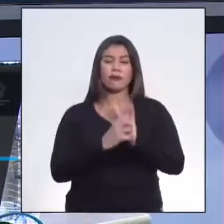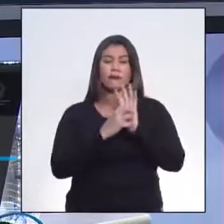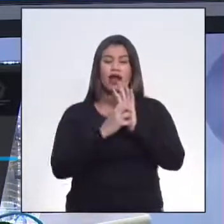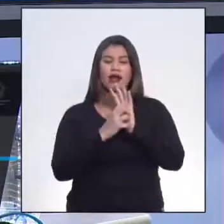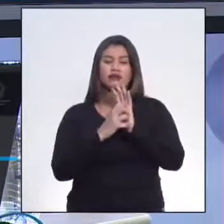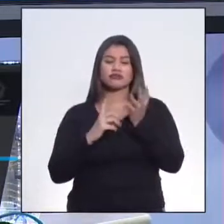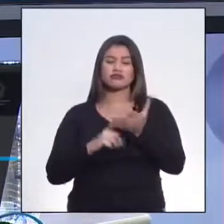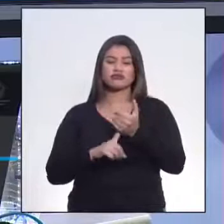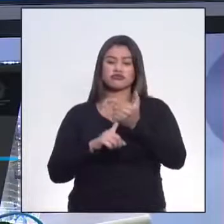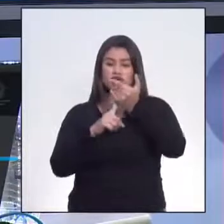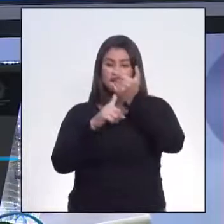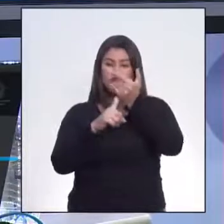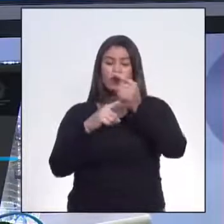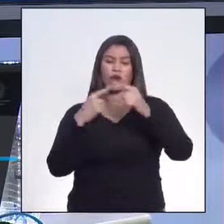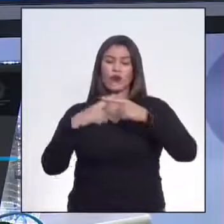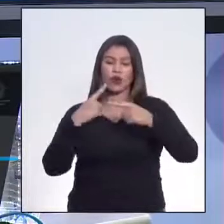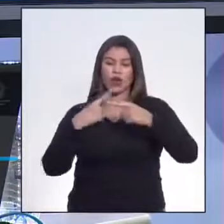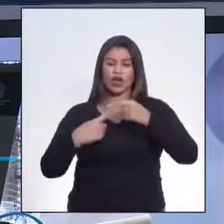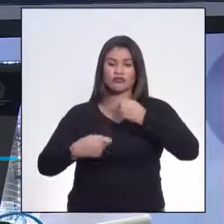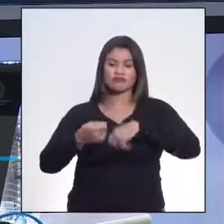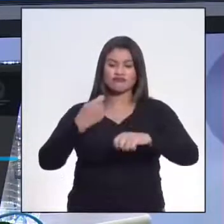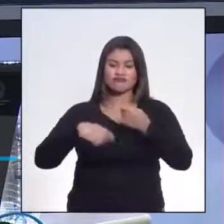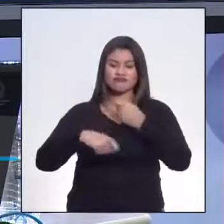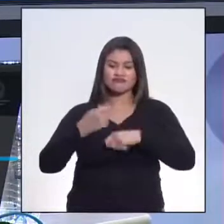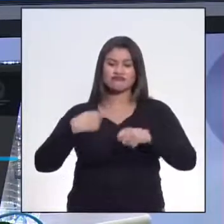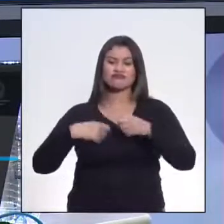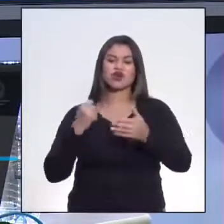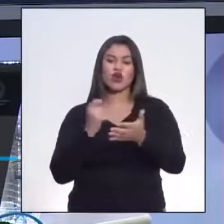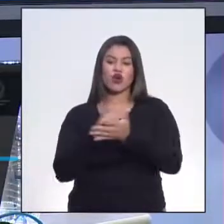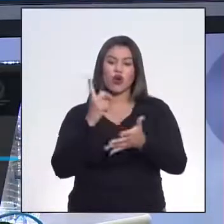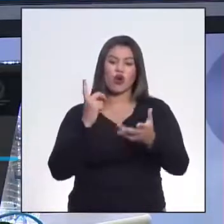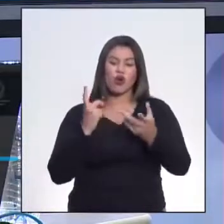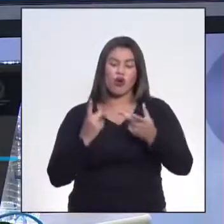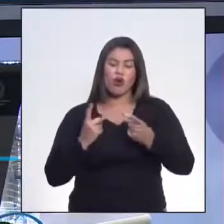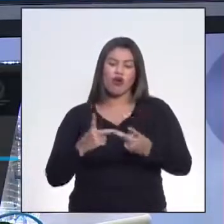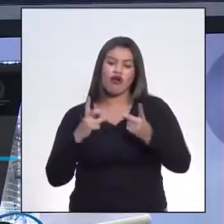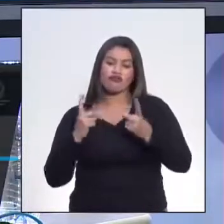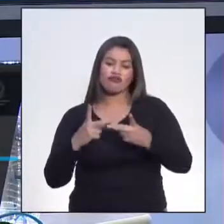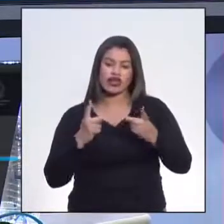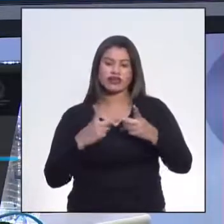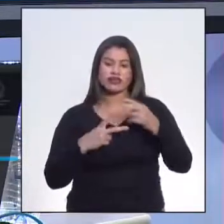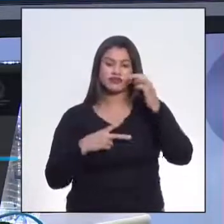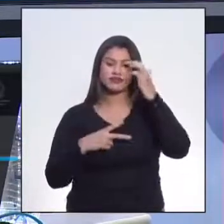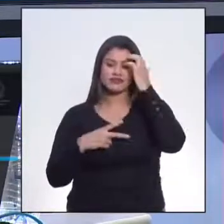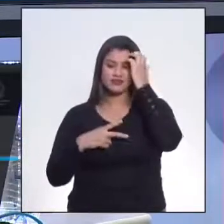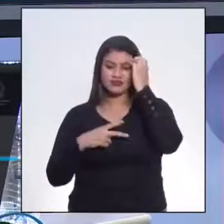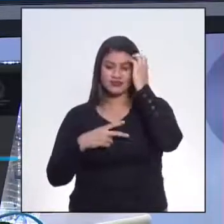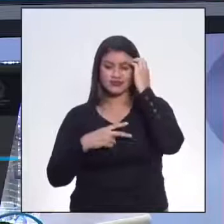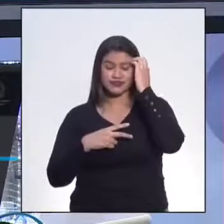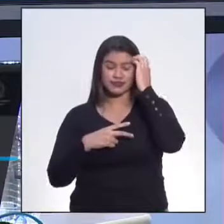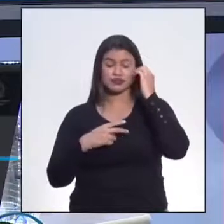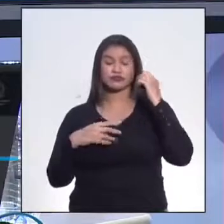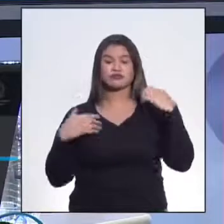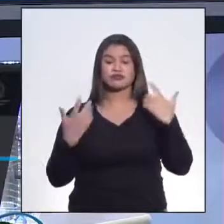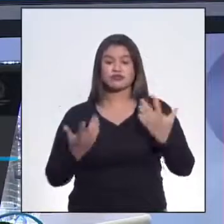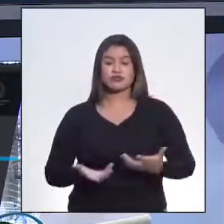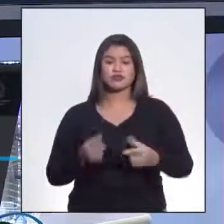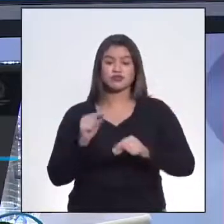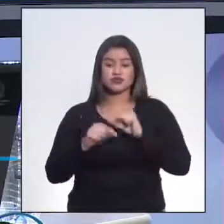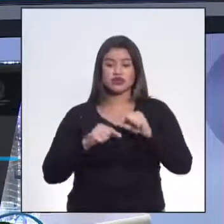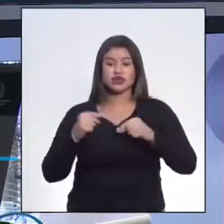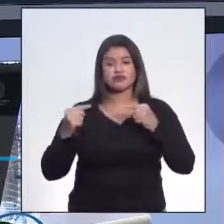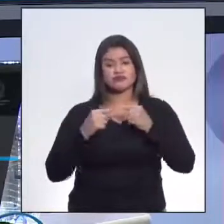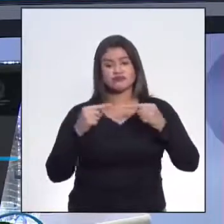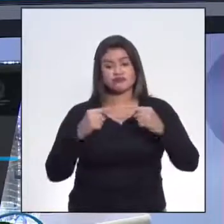isso causa no comércio, no mercado, no dia a dia, na vida das pessoas, né? Então, isso está totalmente inserido,